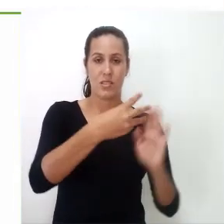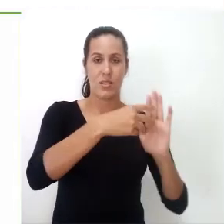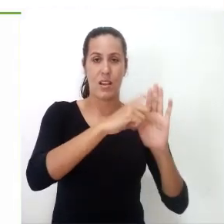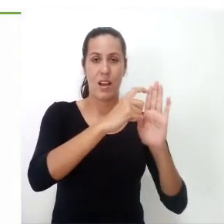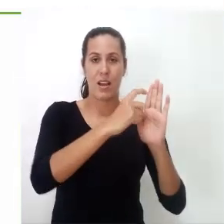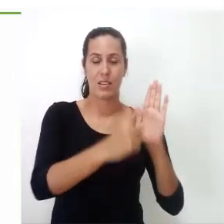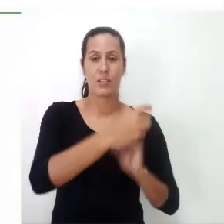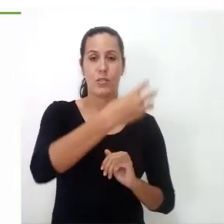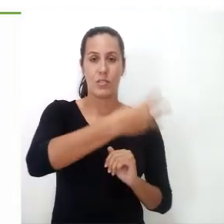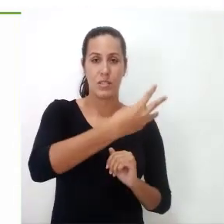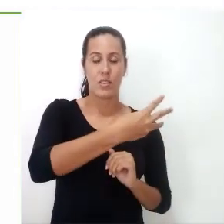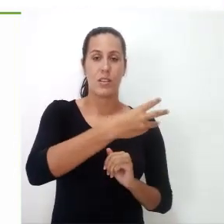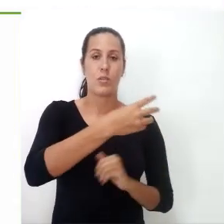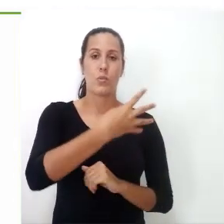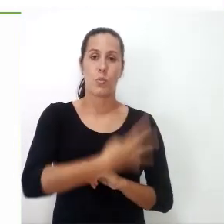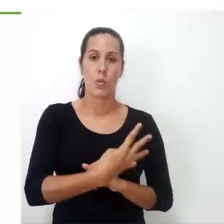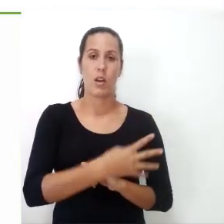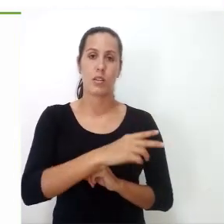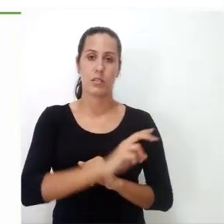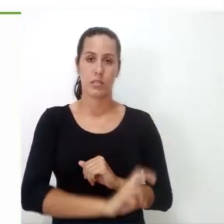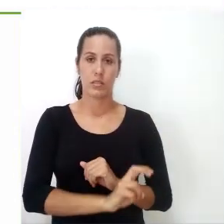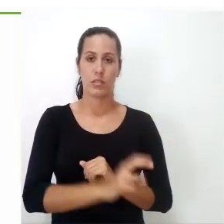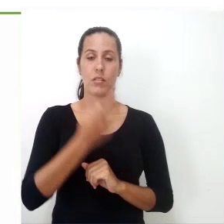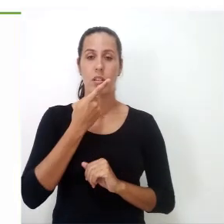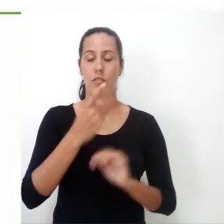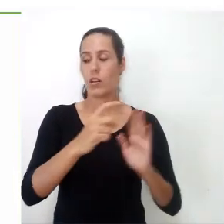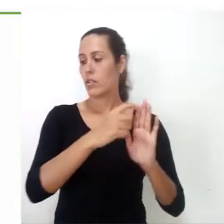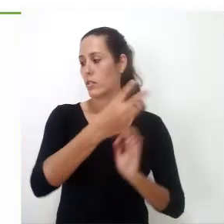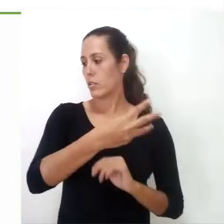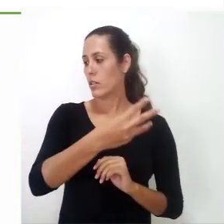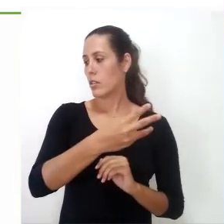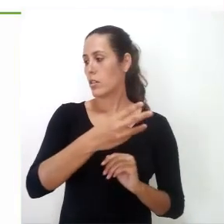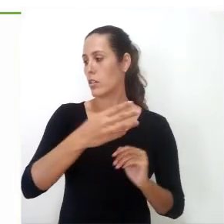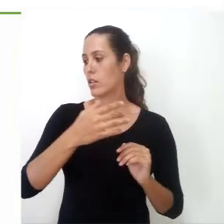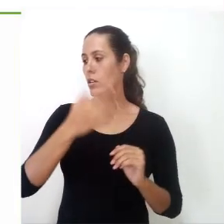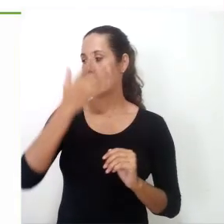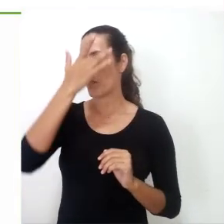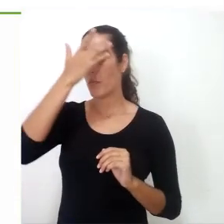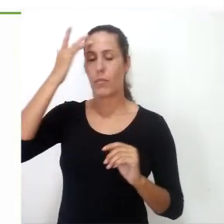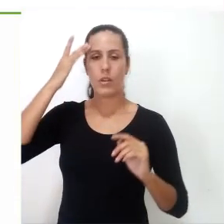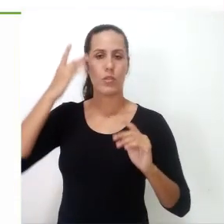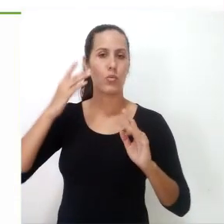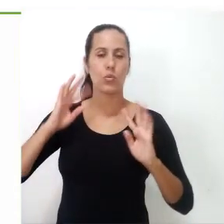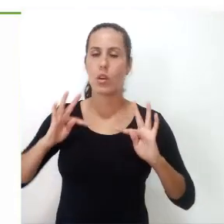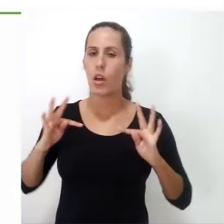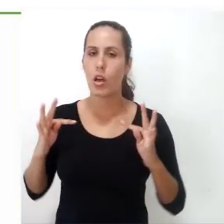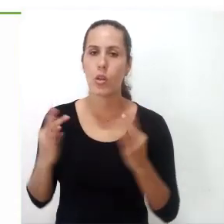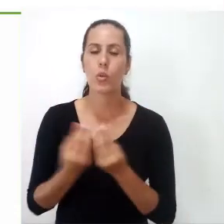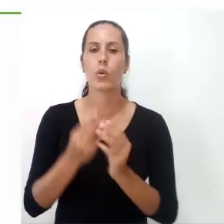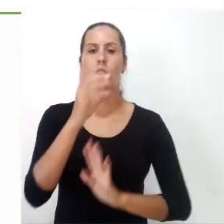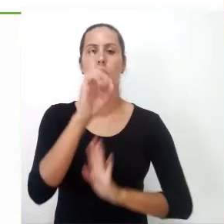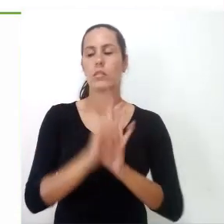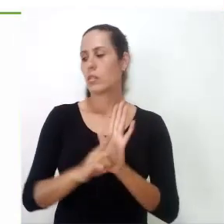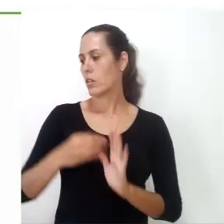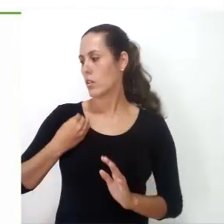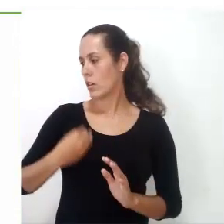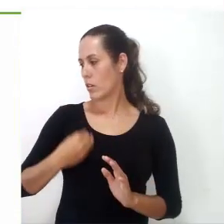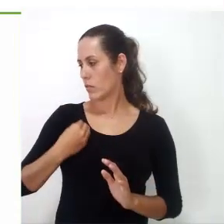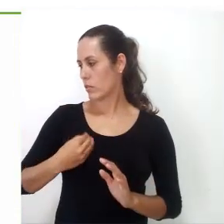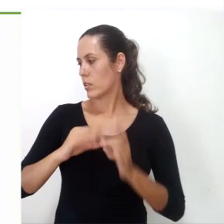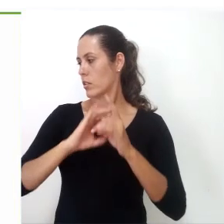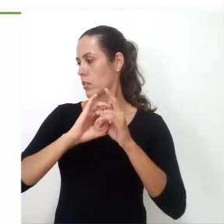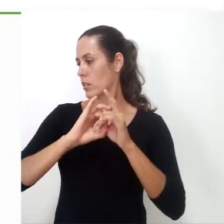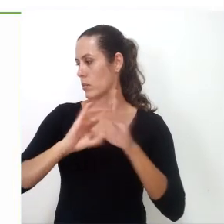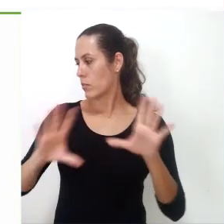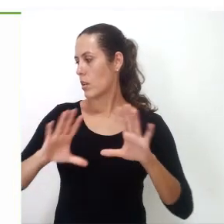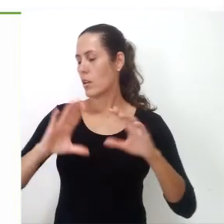trouxe o 3º, o 4º e o 5º. O 3º diz, todo indivíduo têm direito à vida, à liberdade,